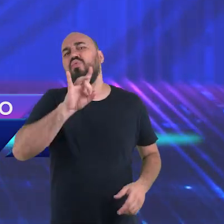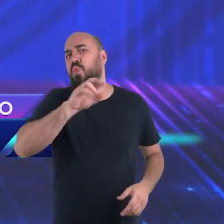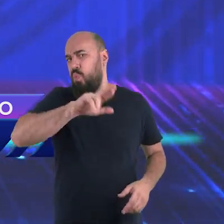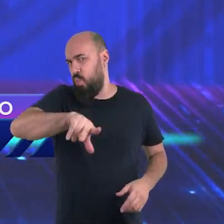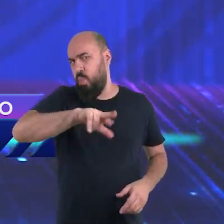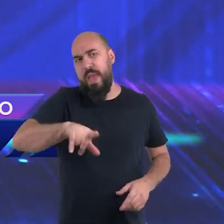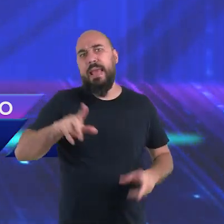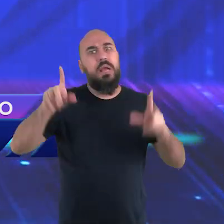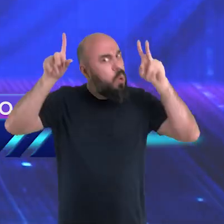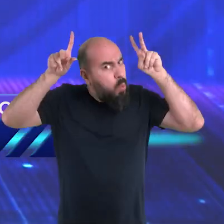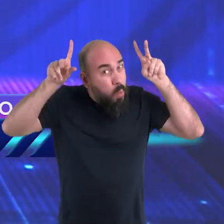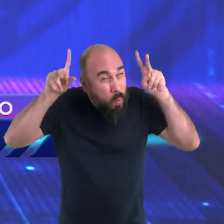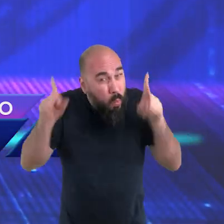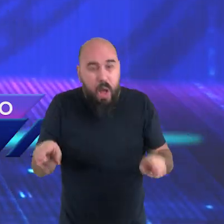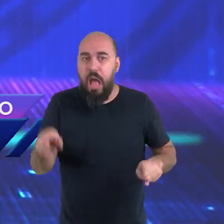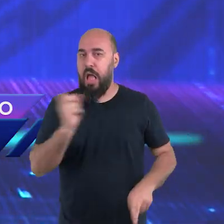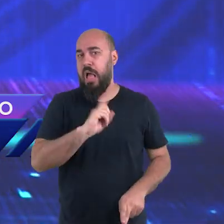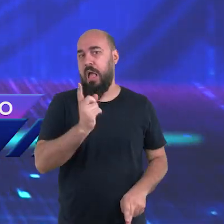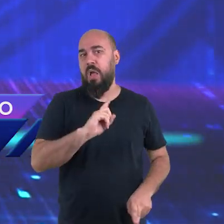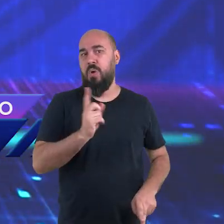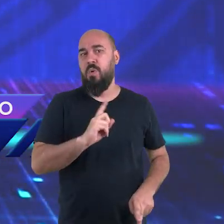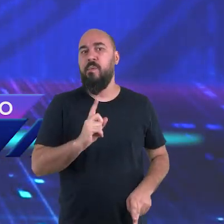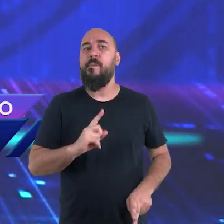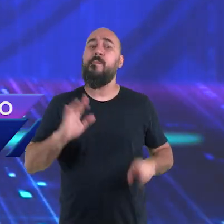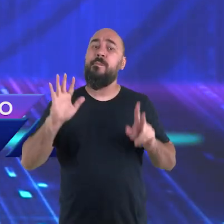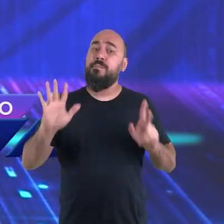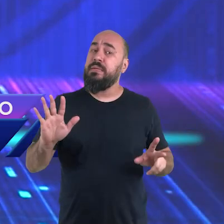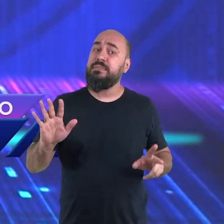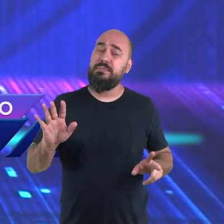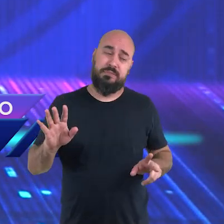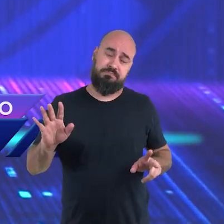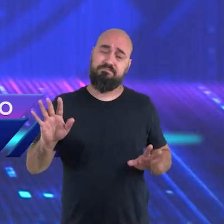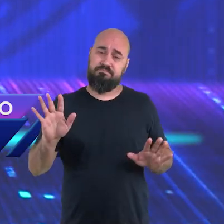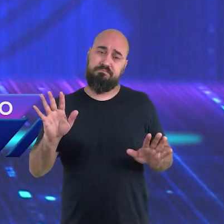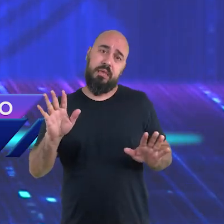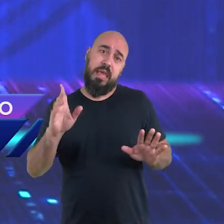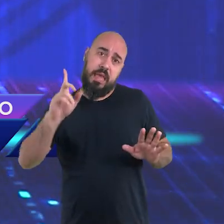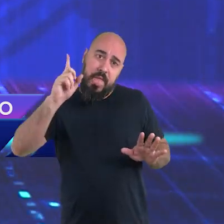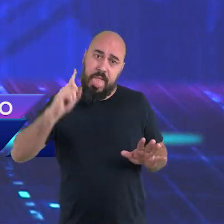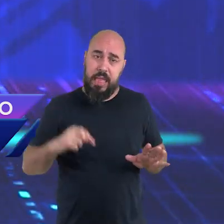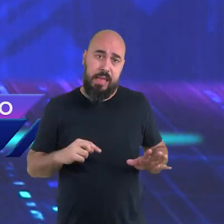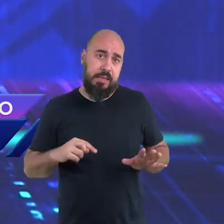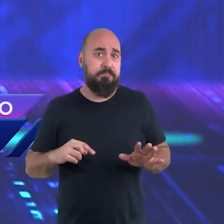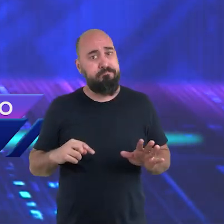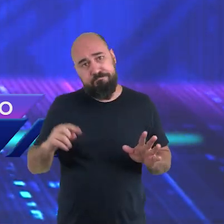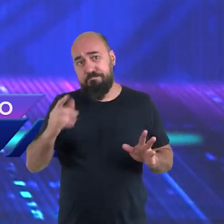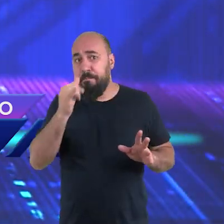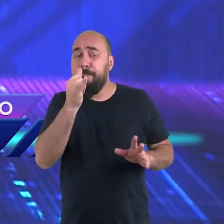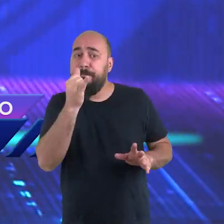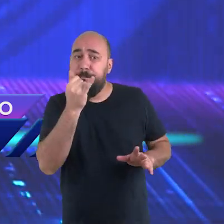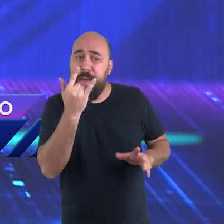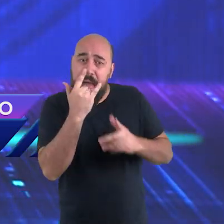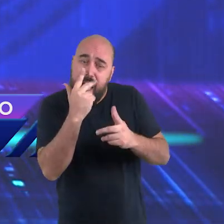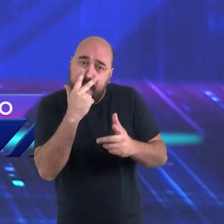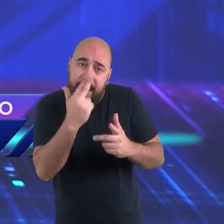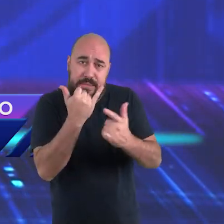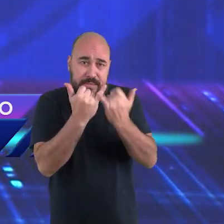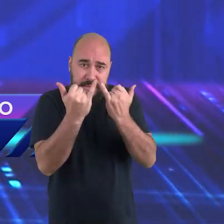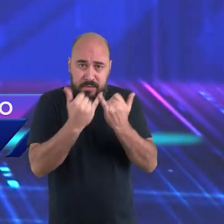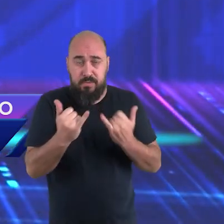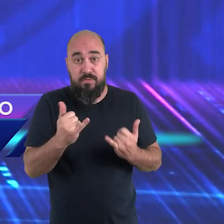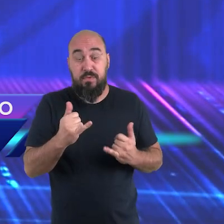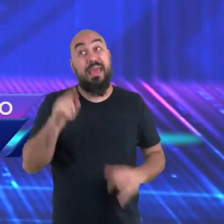o dia da purificação do santuário da terra era um só. O dia da purificação do santuário celestial começou depois